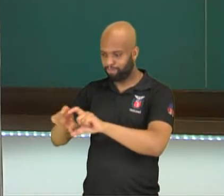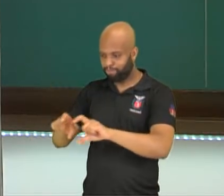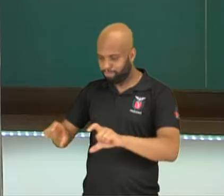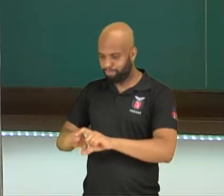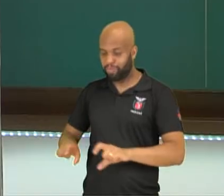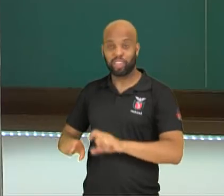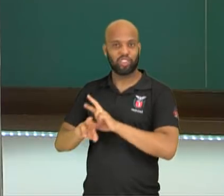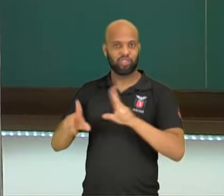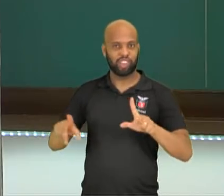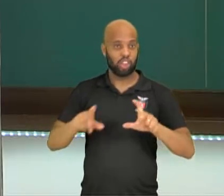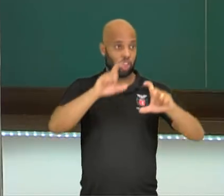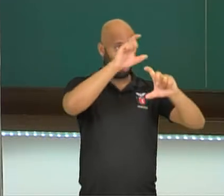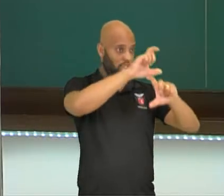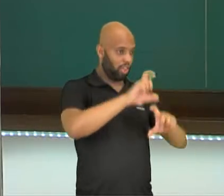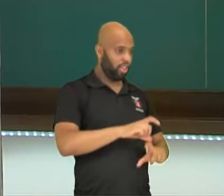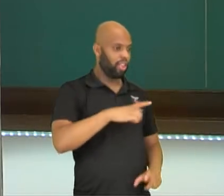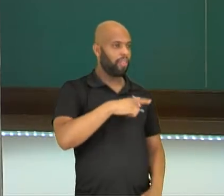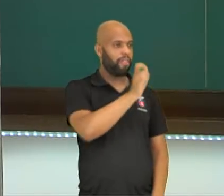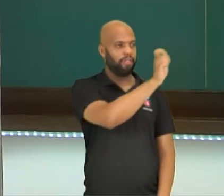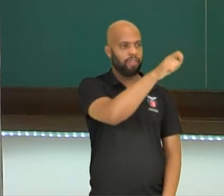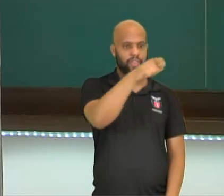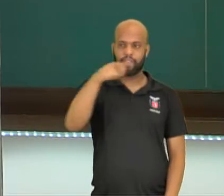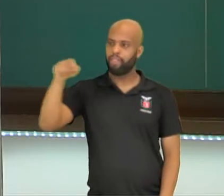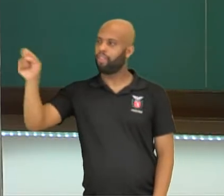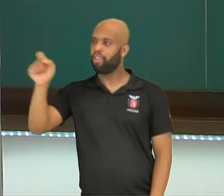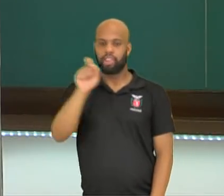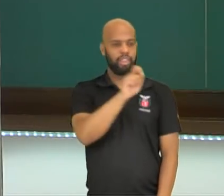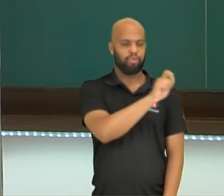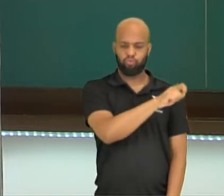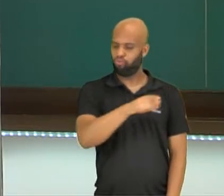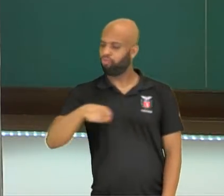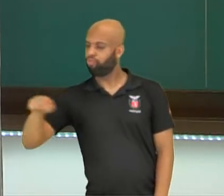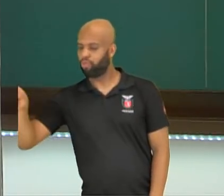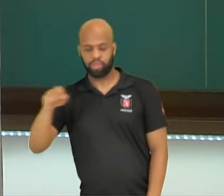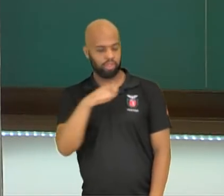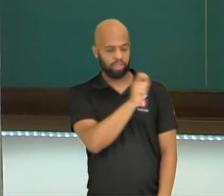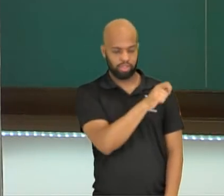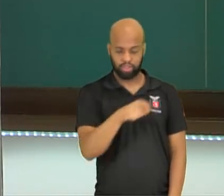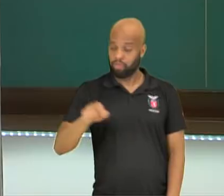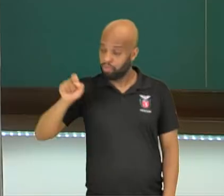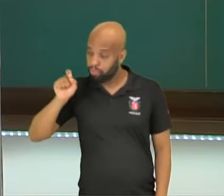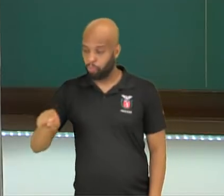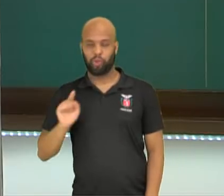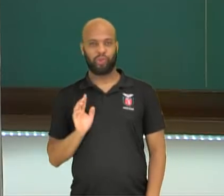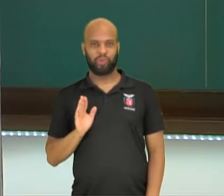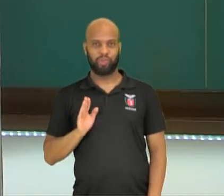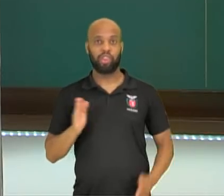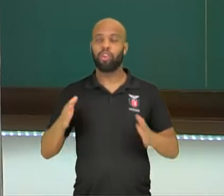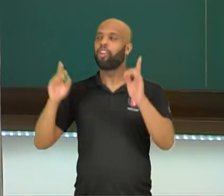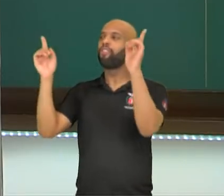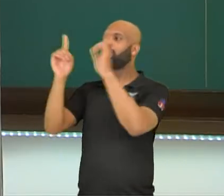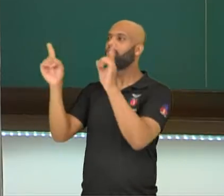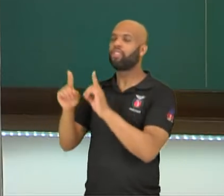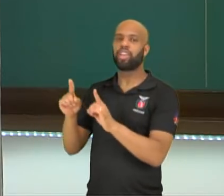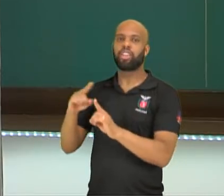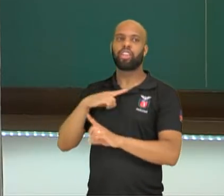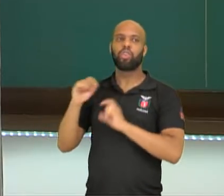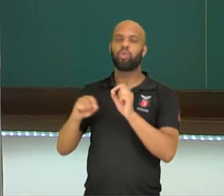parágrafo, vai até o final da linha, pontuação, certo? Em verso,